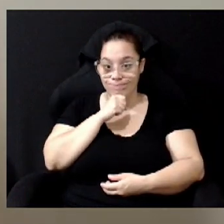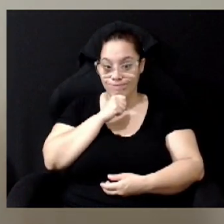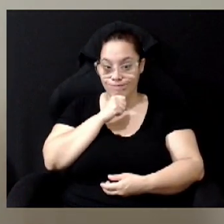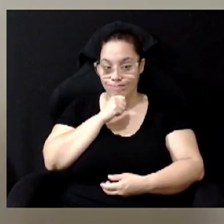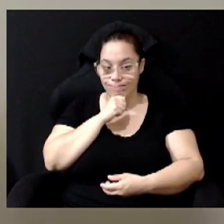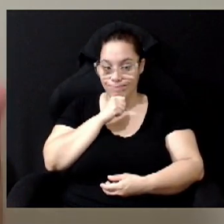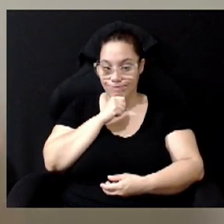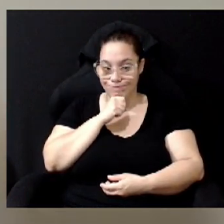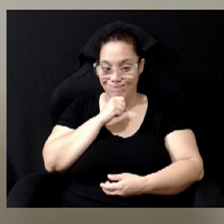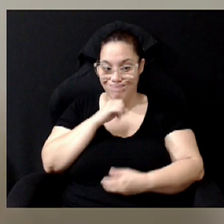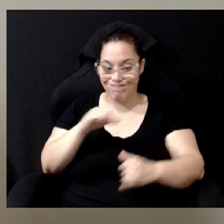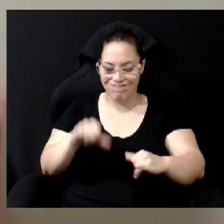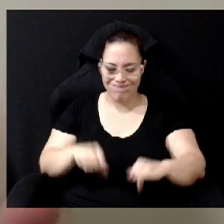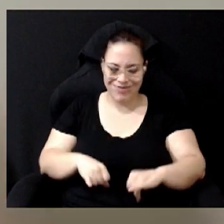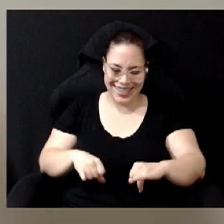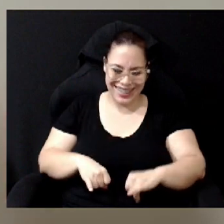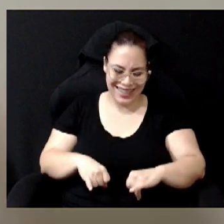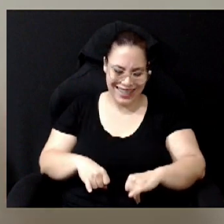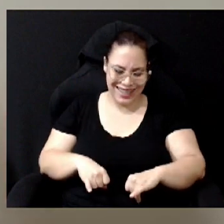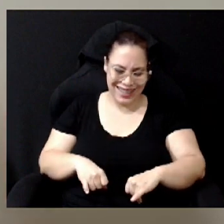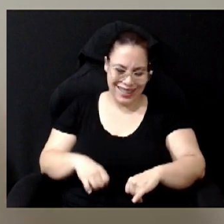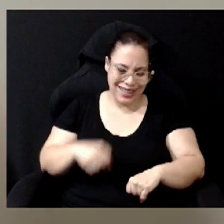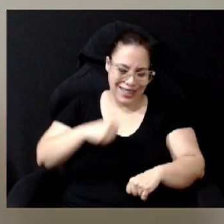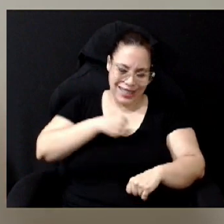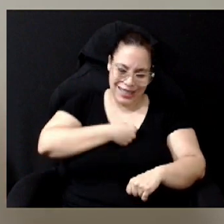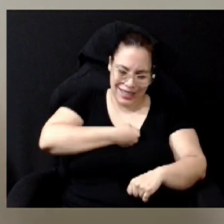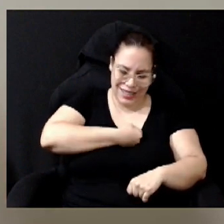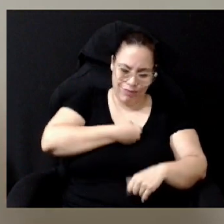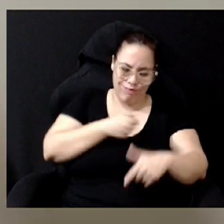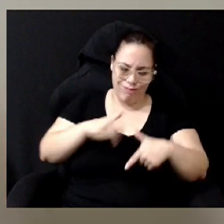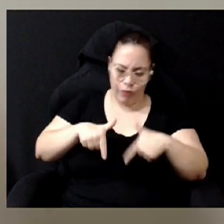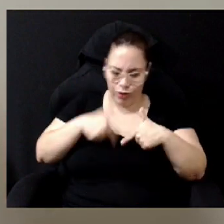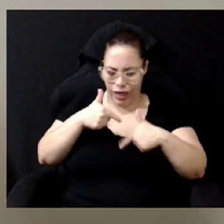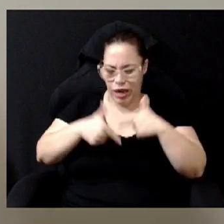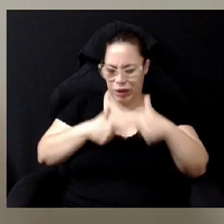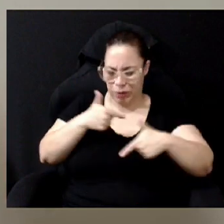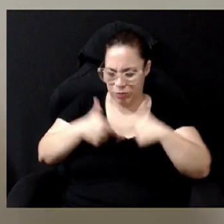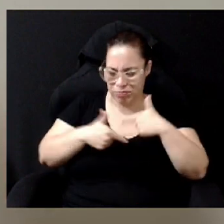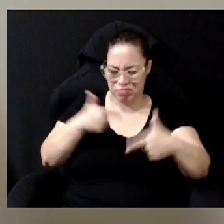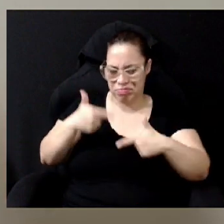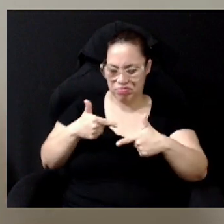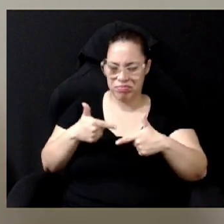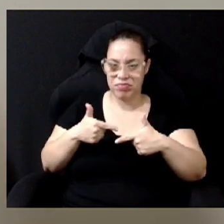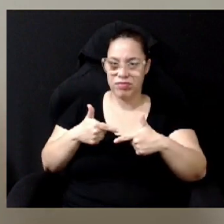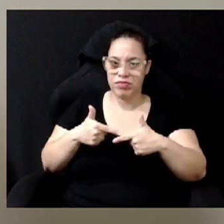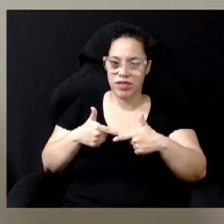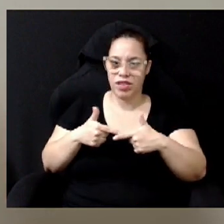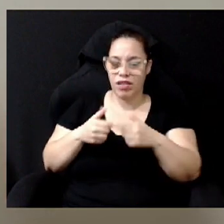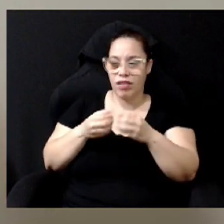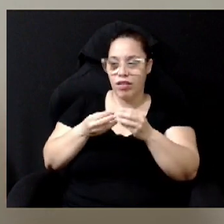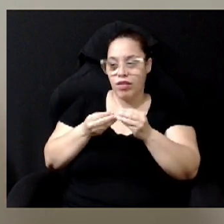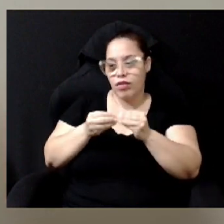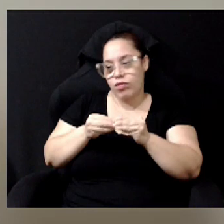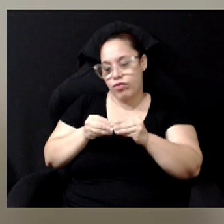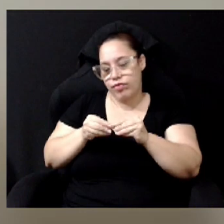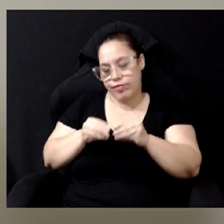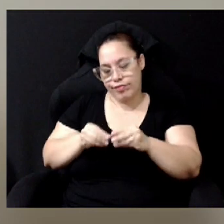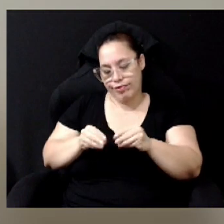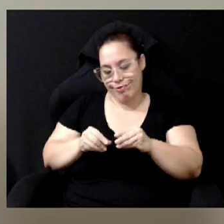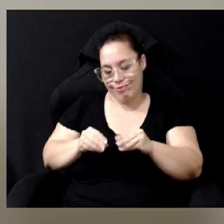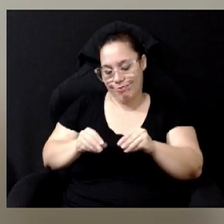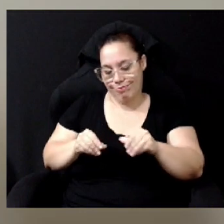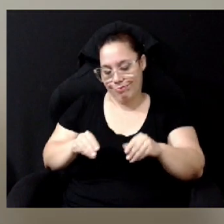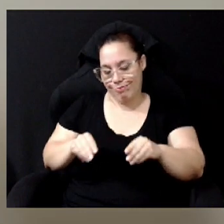uma tensão muito grande, um trabalho muito intenso, ela pode ir se degenerando. ela vai envelhecendo,